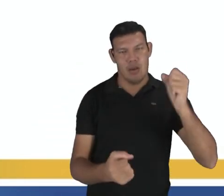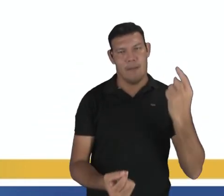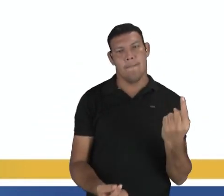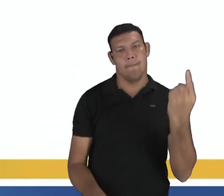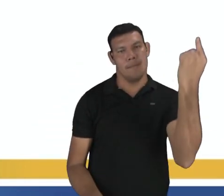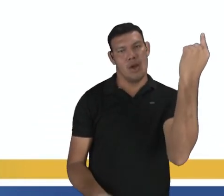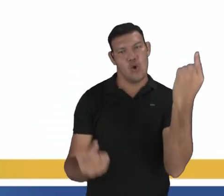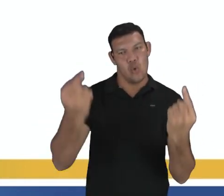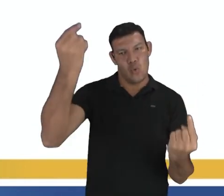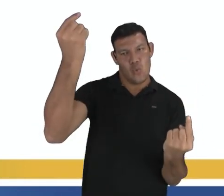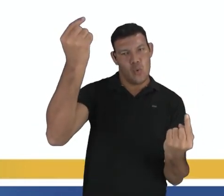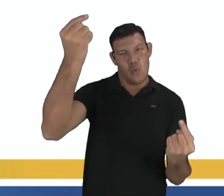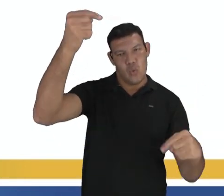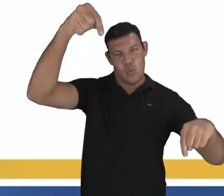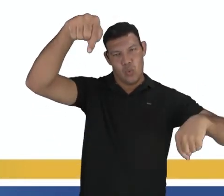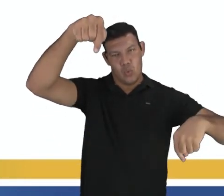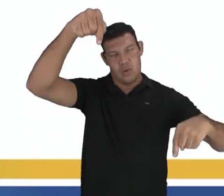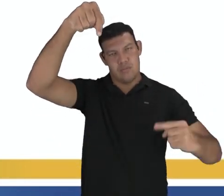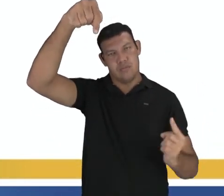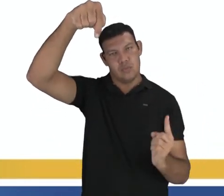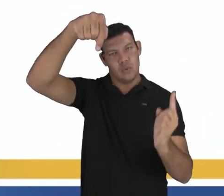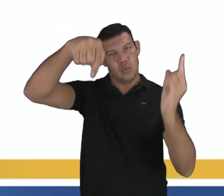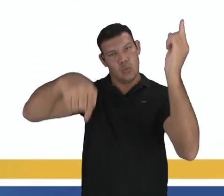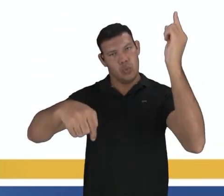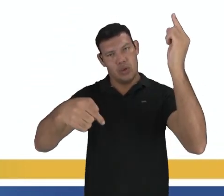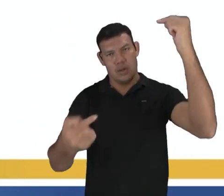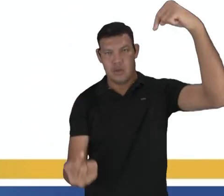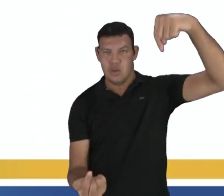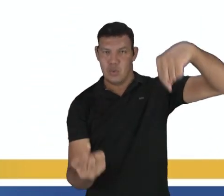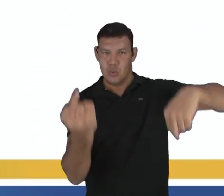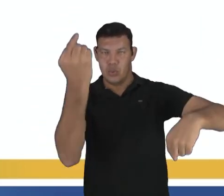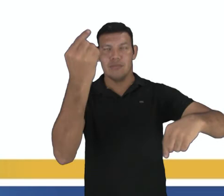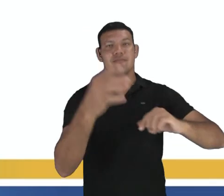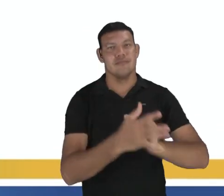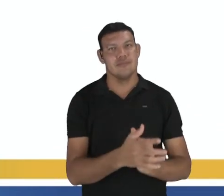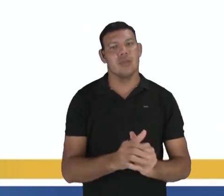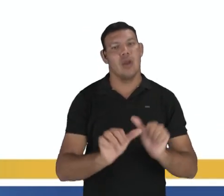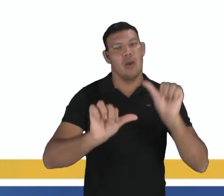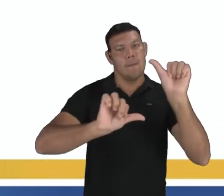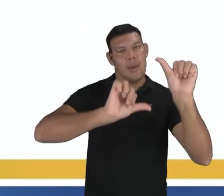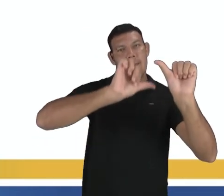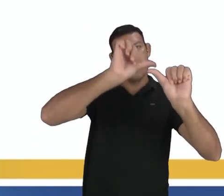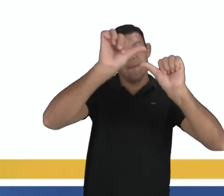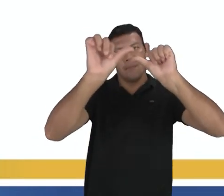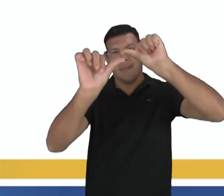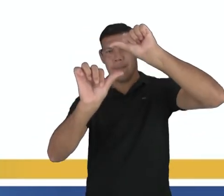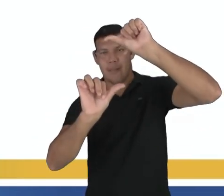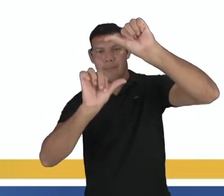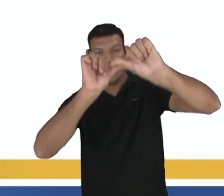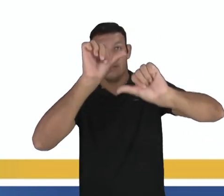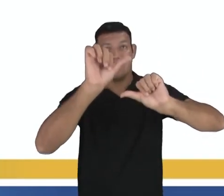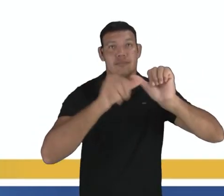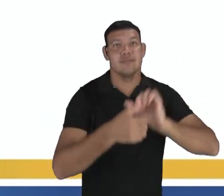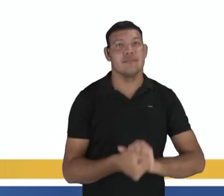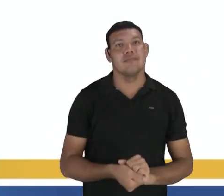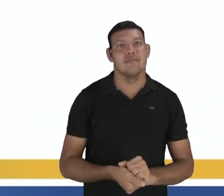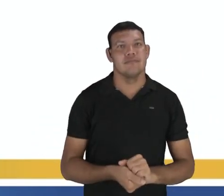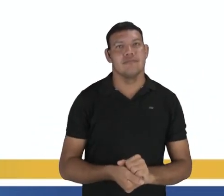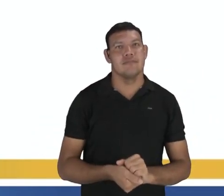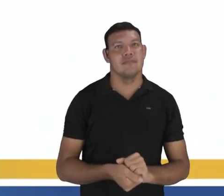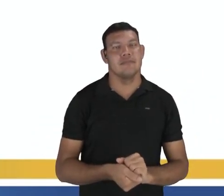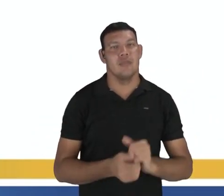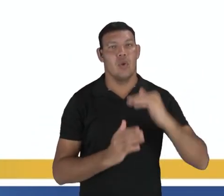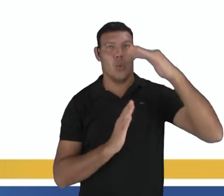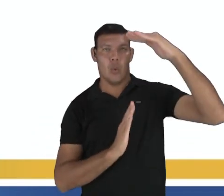casas exportadoras vão passando um repasse para as aviadoras, os seringalistas, só que é muito engraçado que nesse sistema, lá na pontinha, a gente